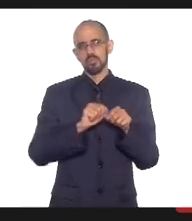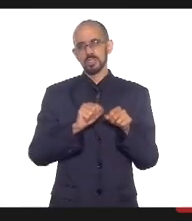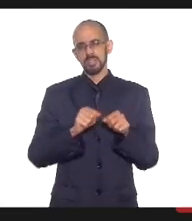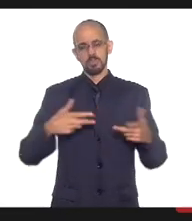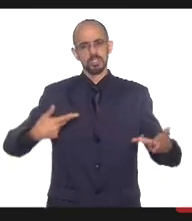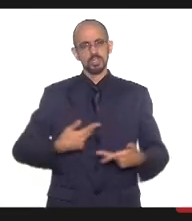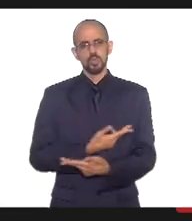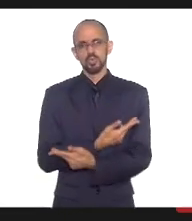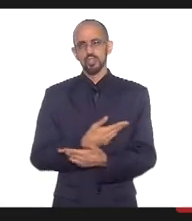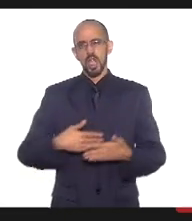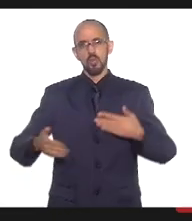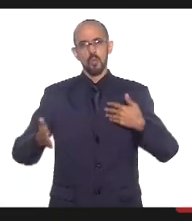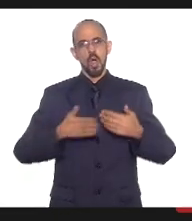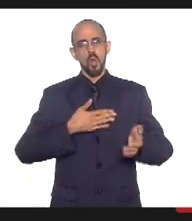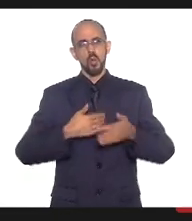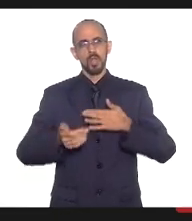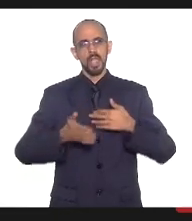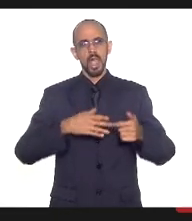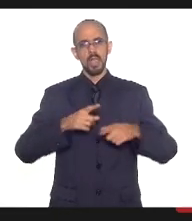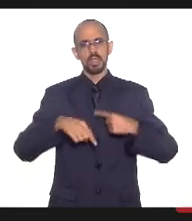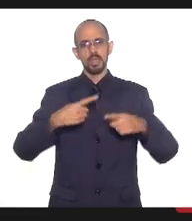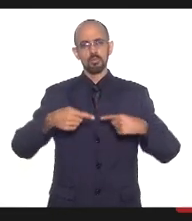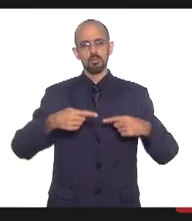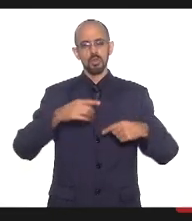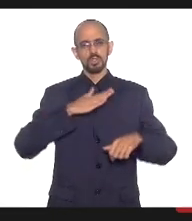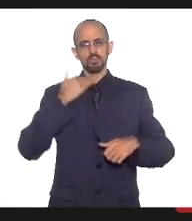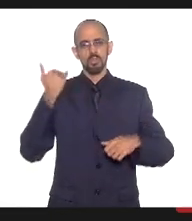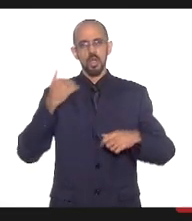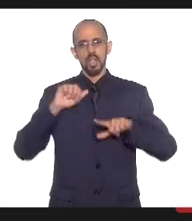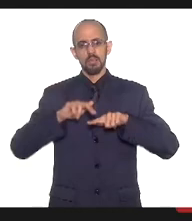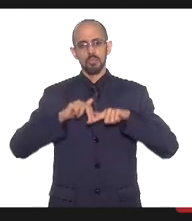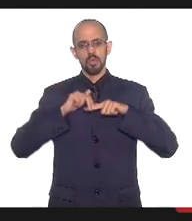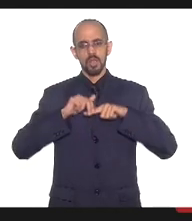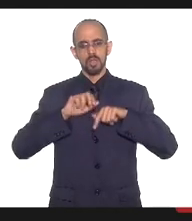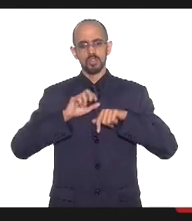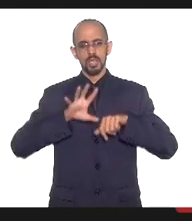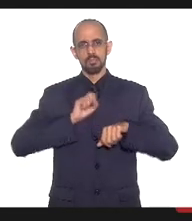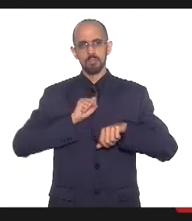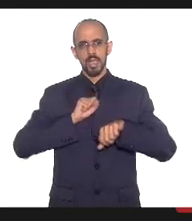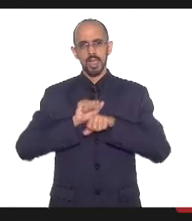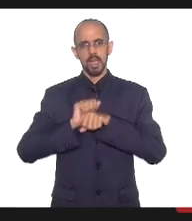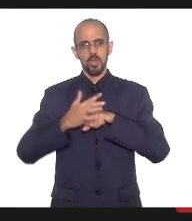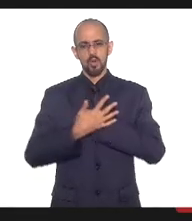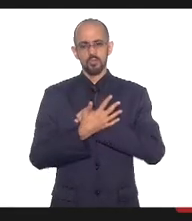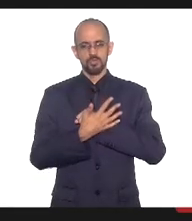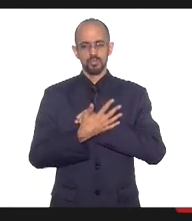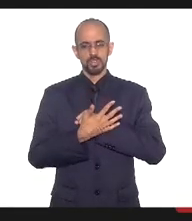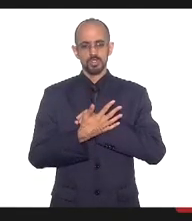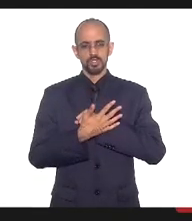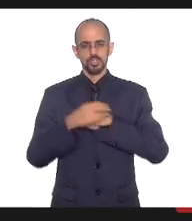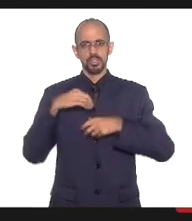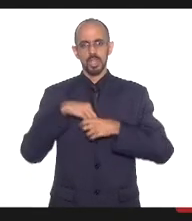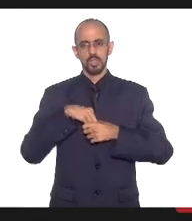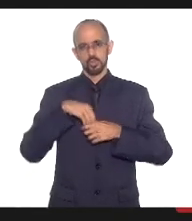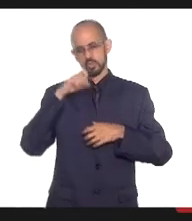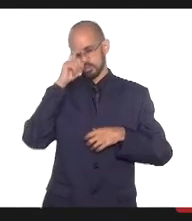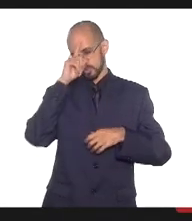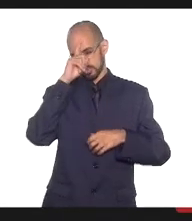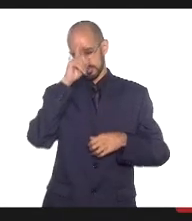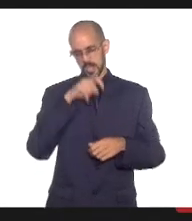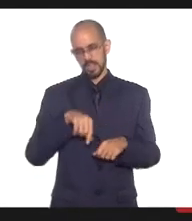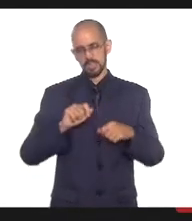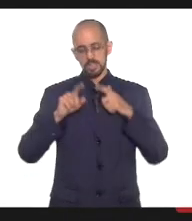qualquer e acaba falecendo porque pega com ouvir de é contaminada dentro dos hospitais Então